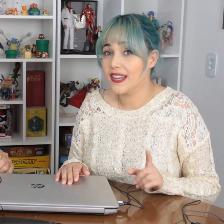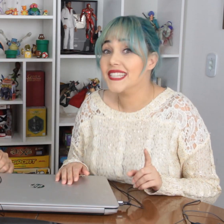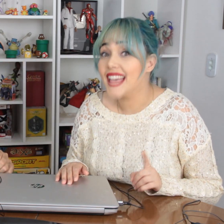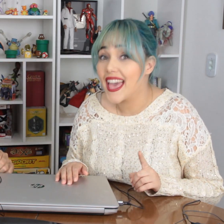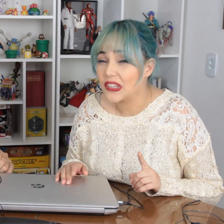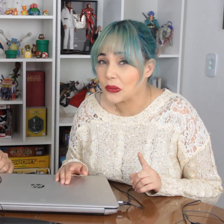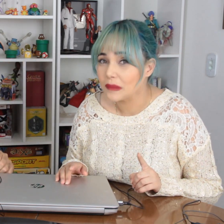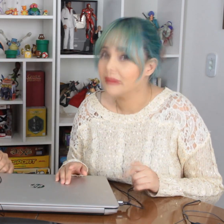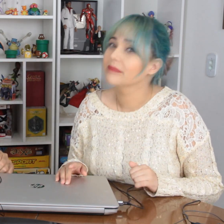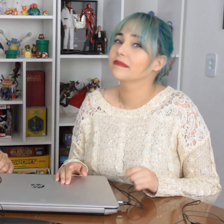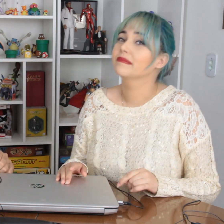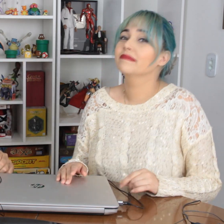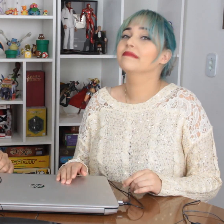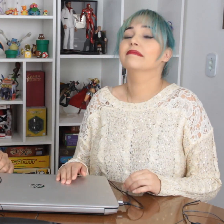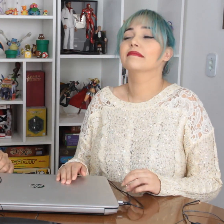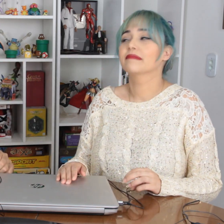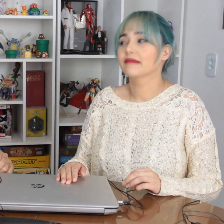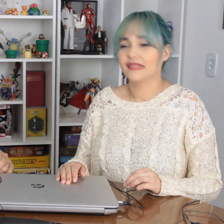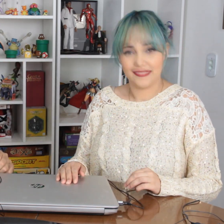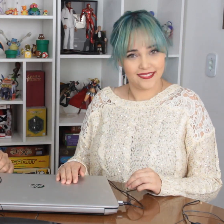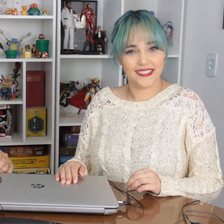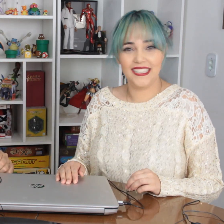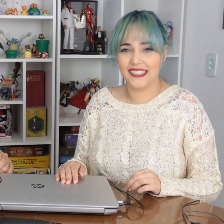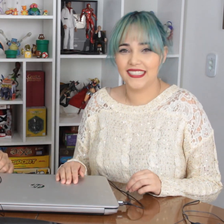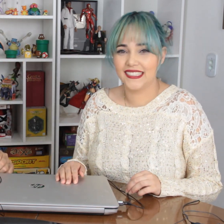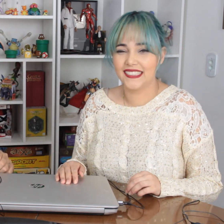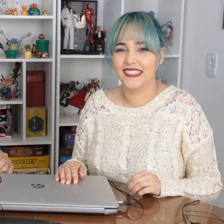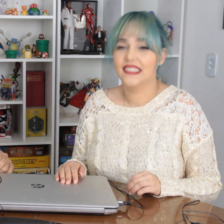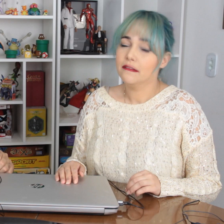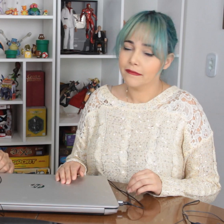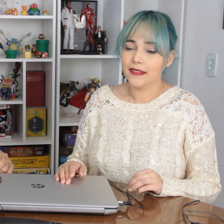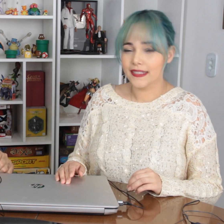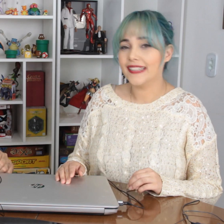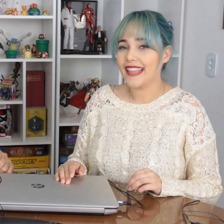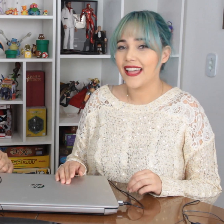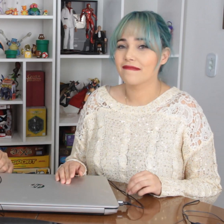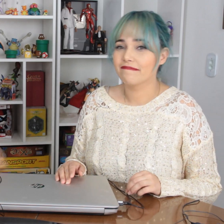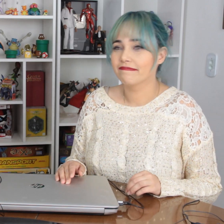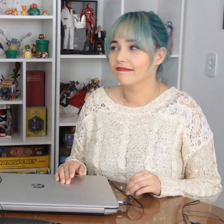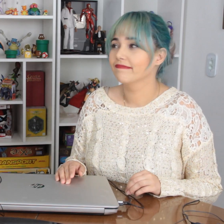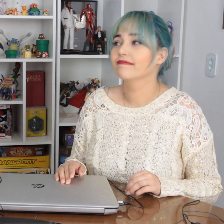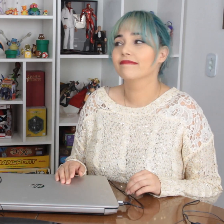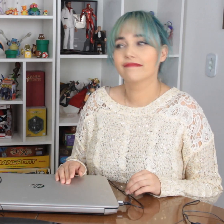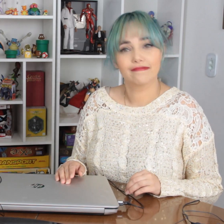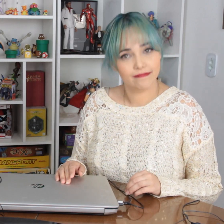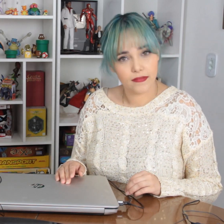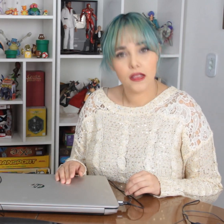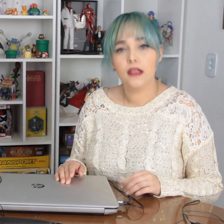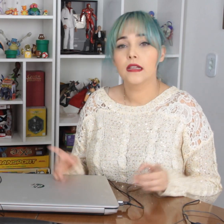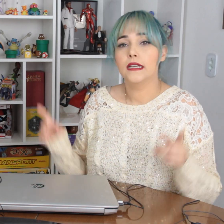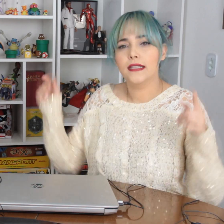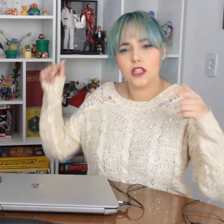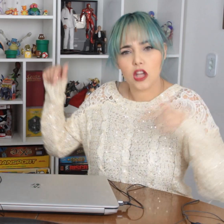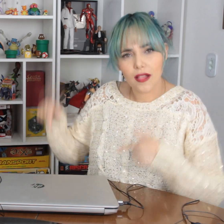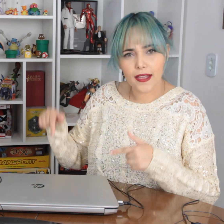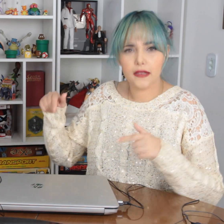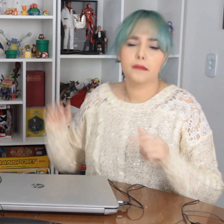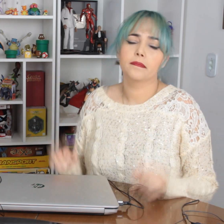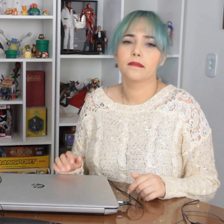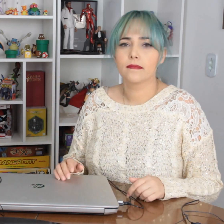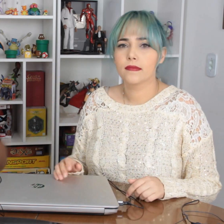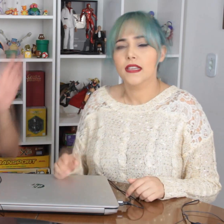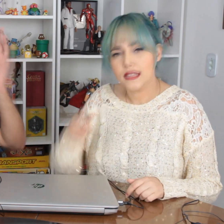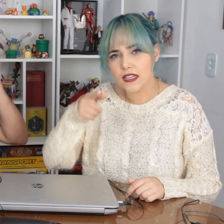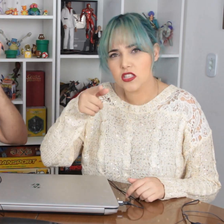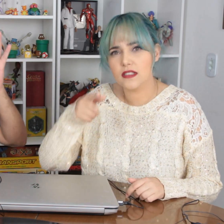você tem que escolher certo. A gente tem que escolher, tentar escolher certo na maioria das vezes, não é verdade? E se você gostou, não esquece de se inscrever aqui no canal. E deixar o like.